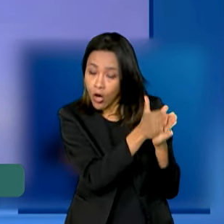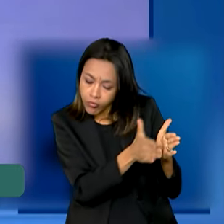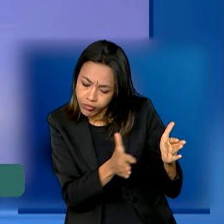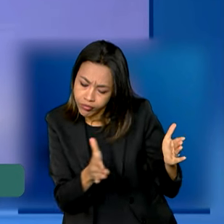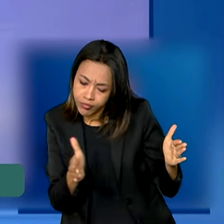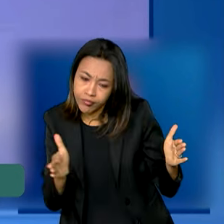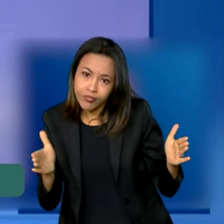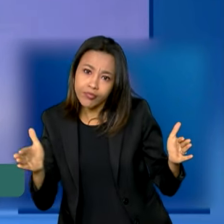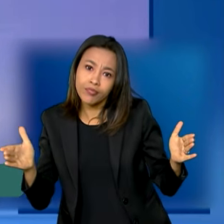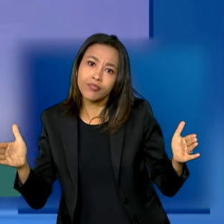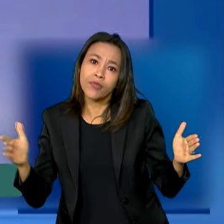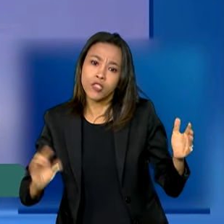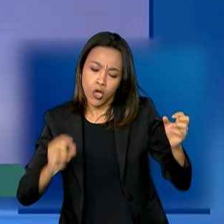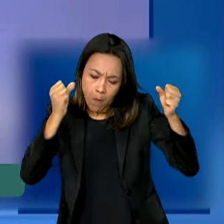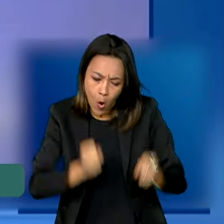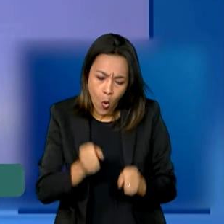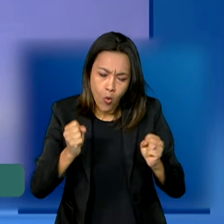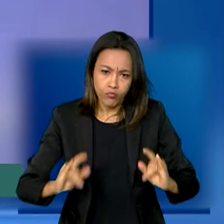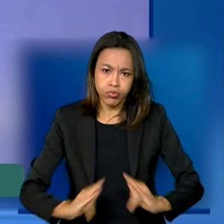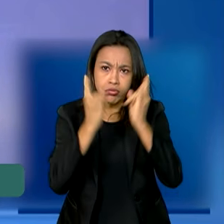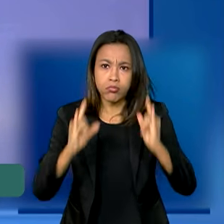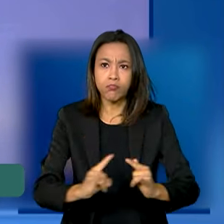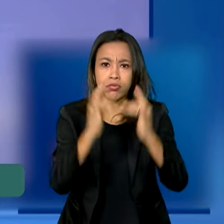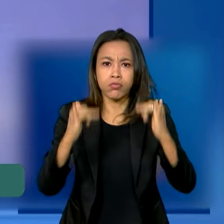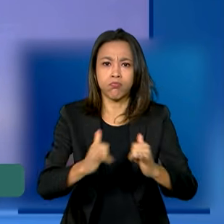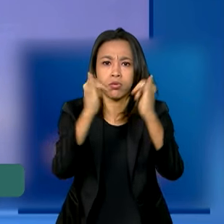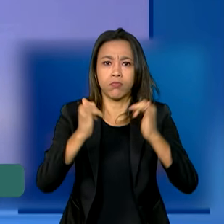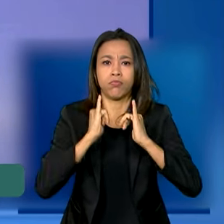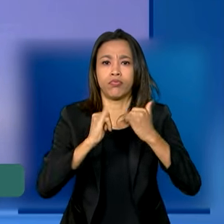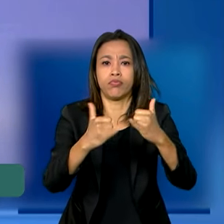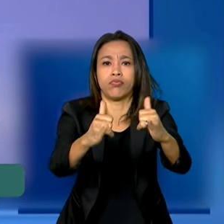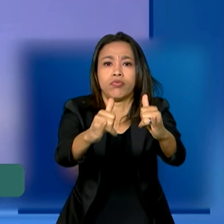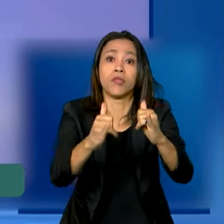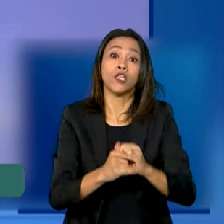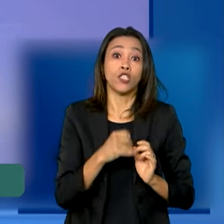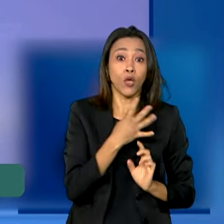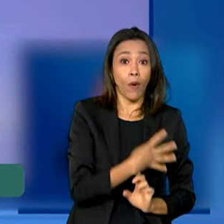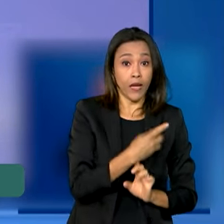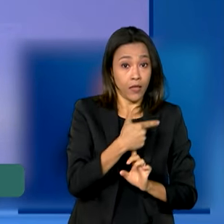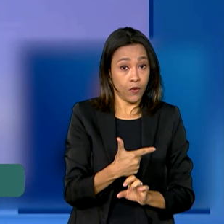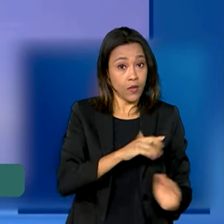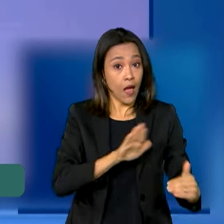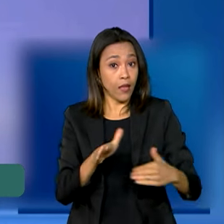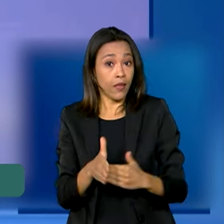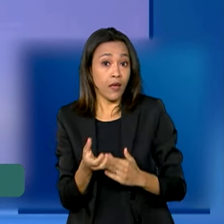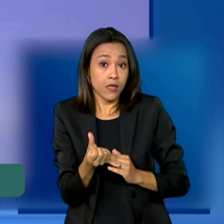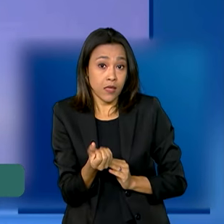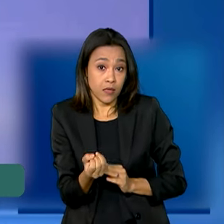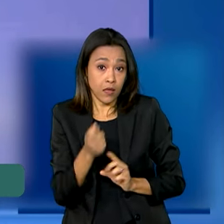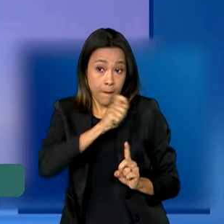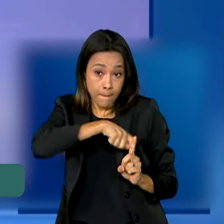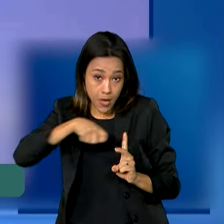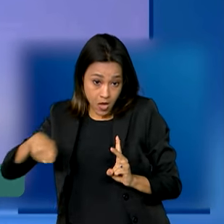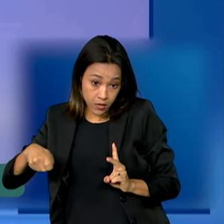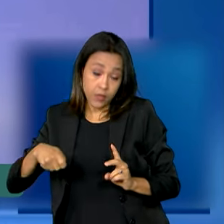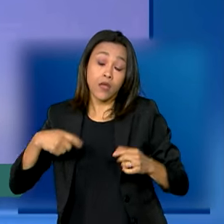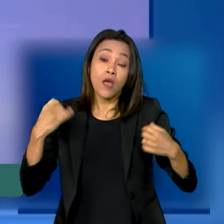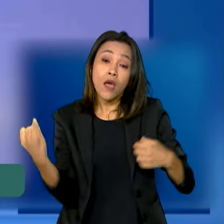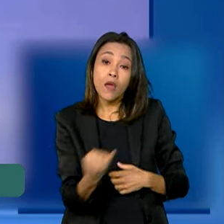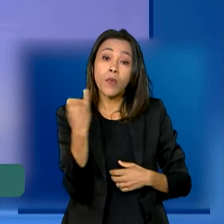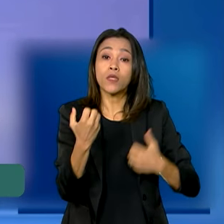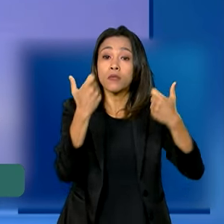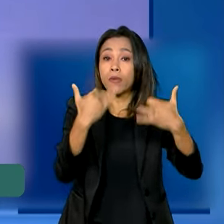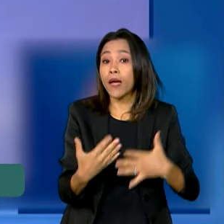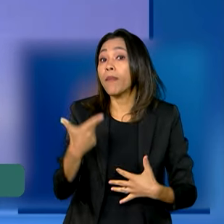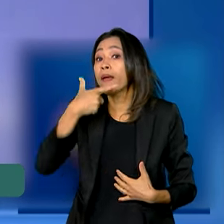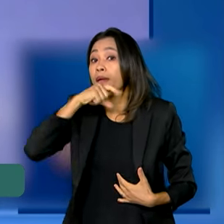dessas instalações de transmissão que serão implantadas com prazos de 42 a 60 meses. Vale a pena ressaltar que o consumidor de energia